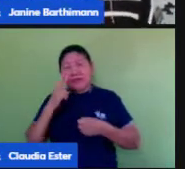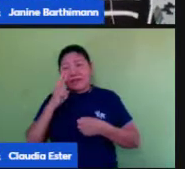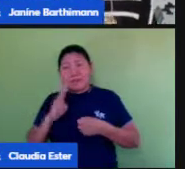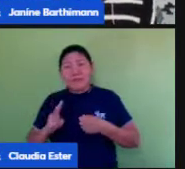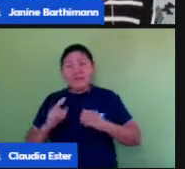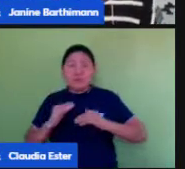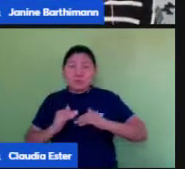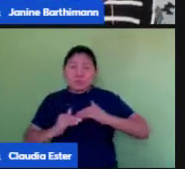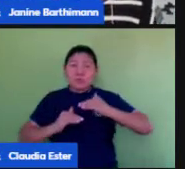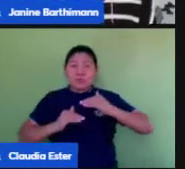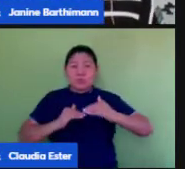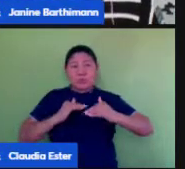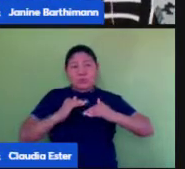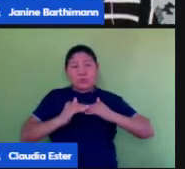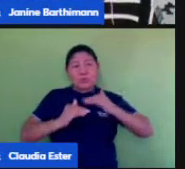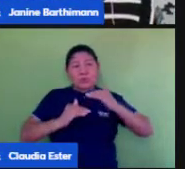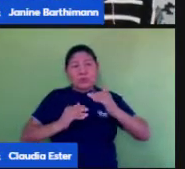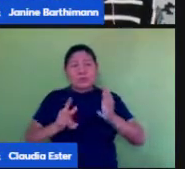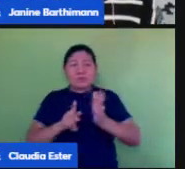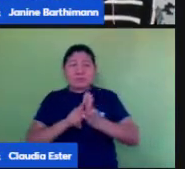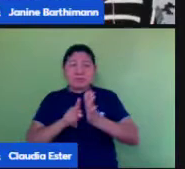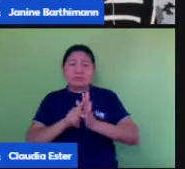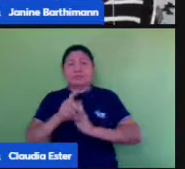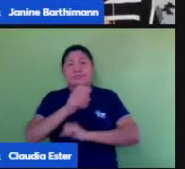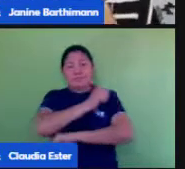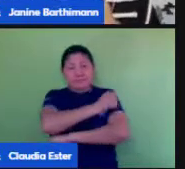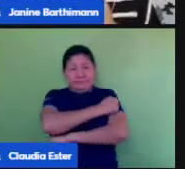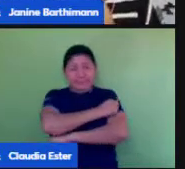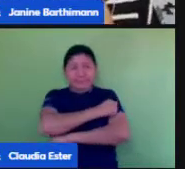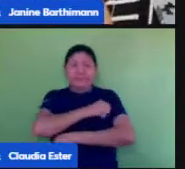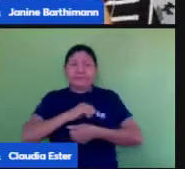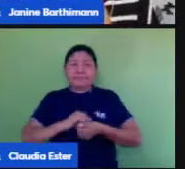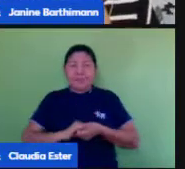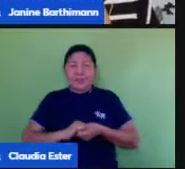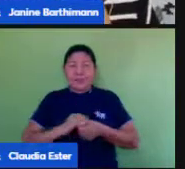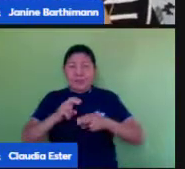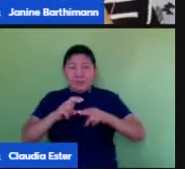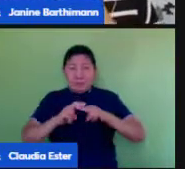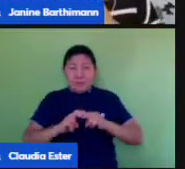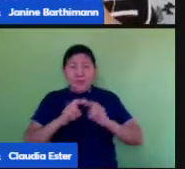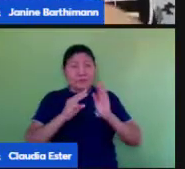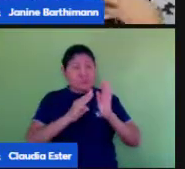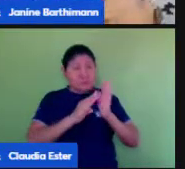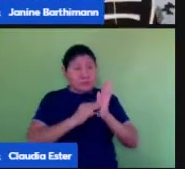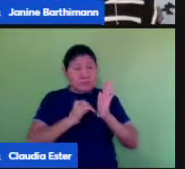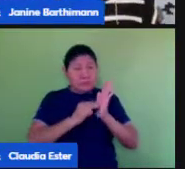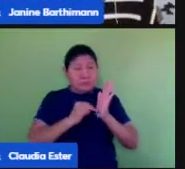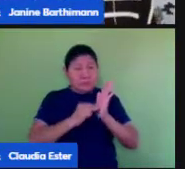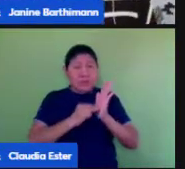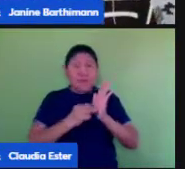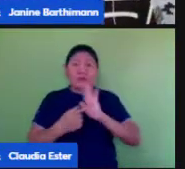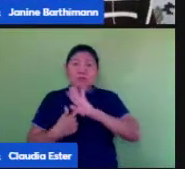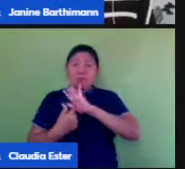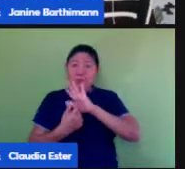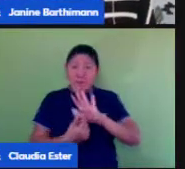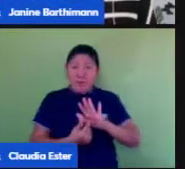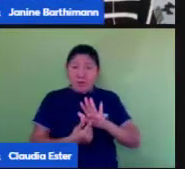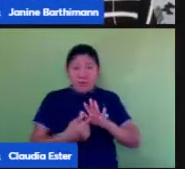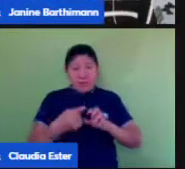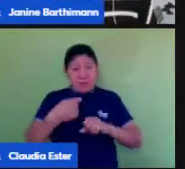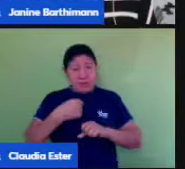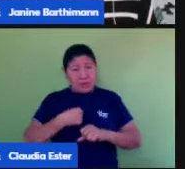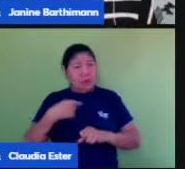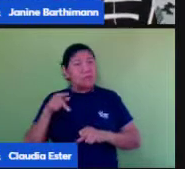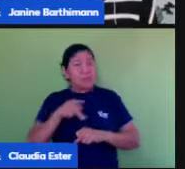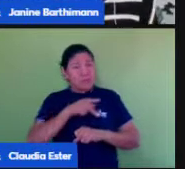desse aluno. Então, vamos sempre pensar que o método parte do que eu, quanto professor, vejo diante